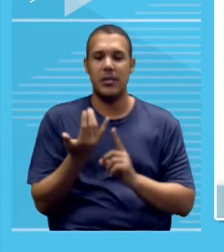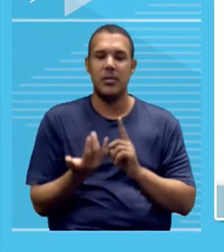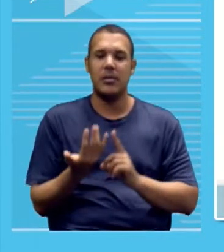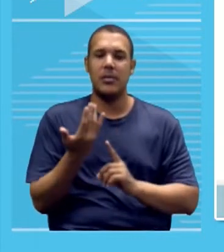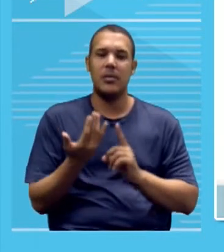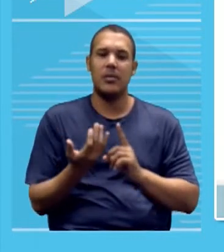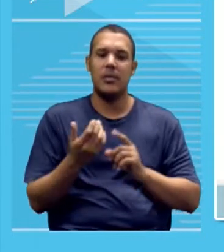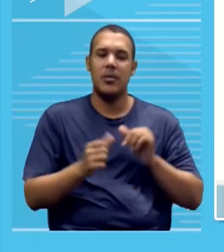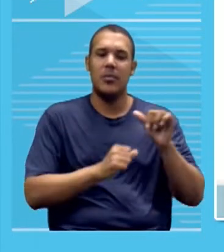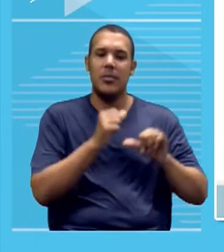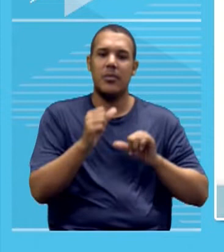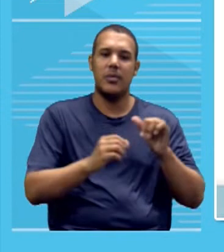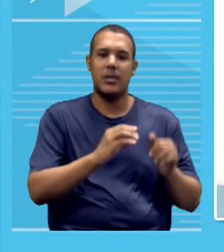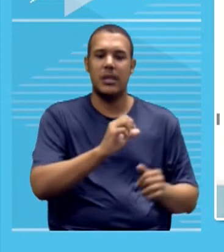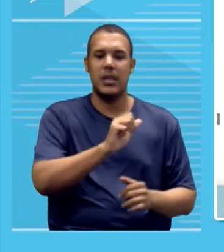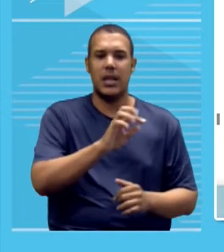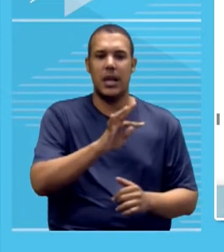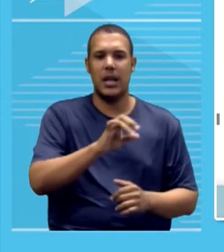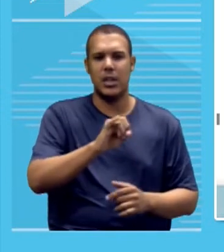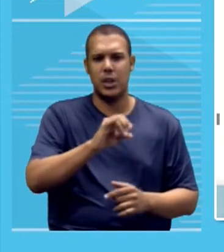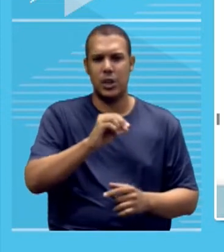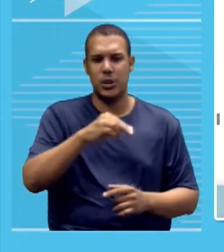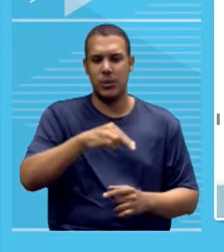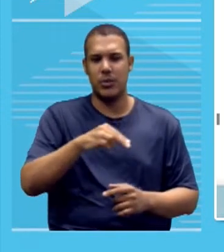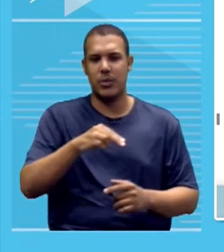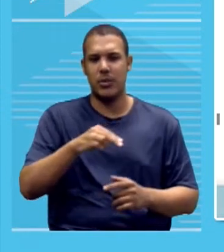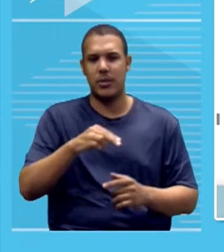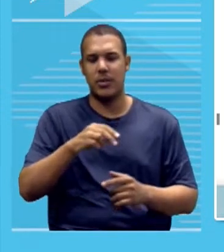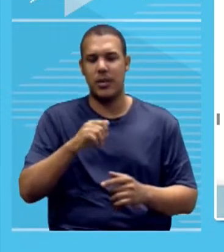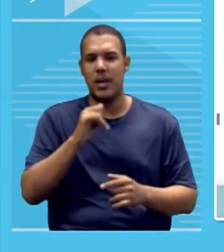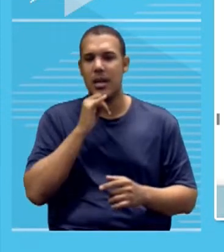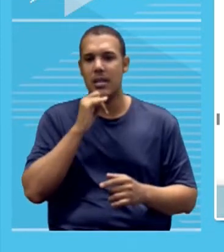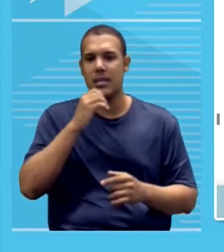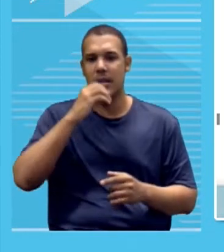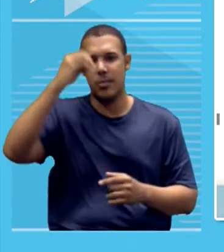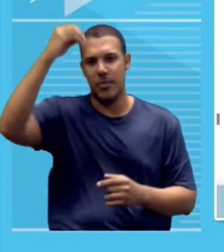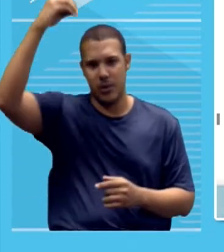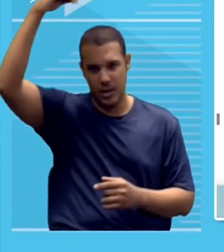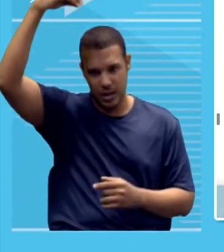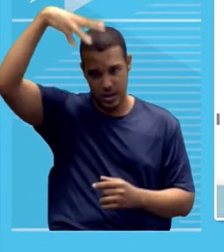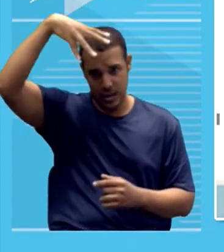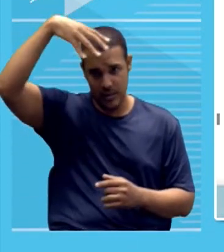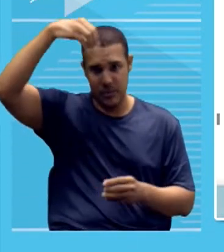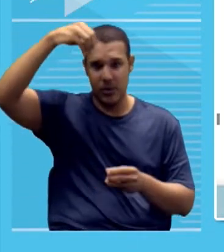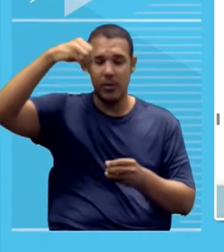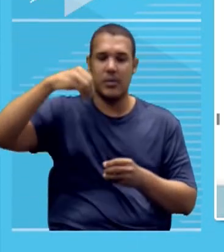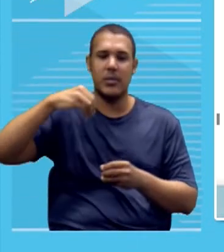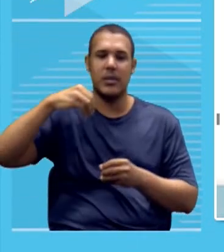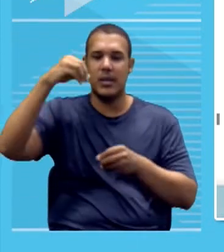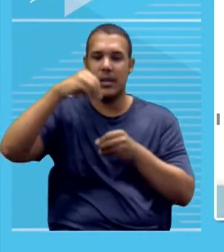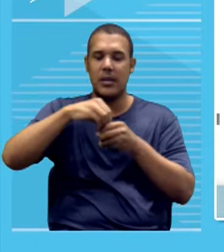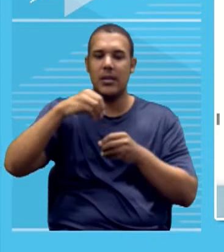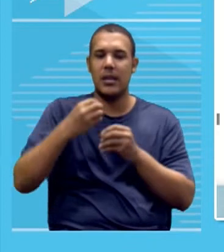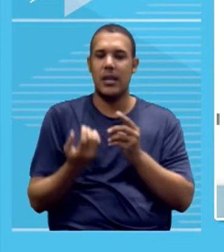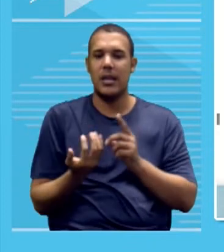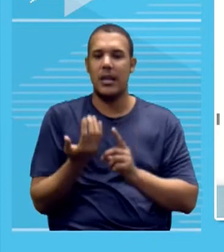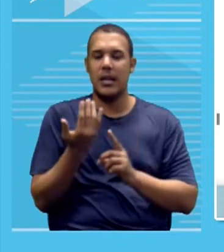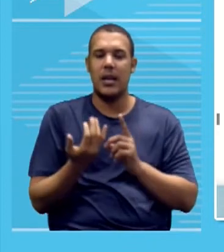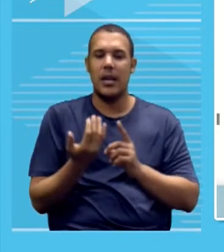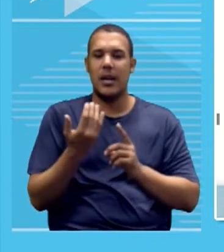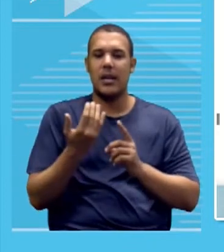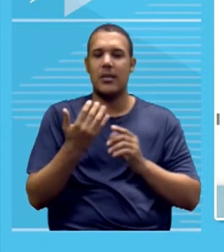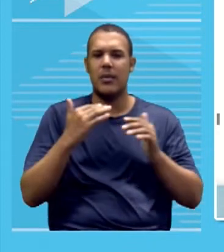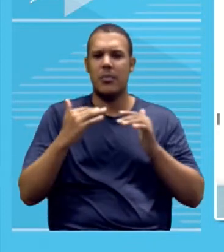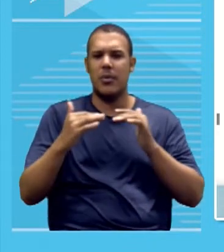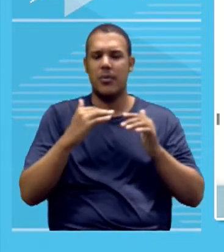cátions e ânions. Exemplo, uma lâmpada. Tá bom? Dentro da lâmpada existe gás, e esse gás conduz corrente elétrica. Então